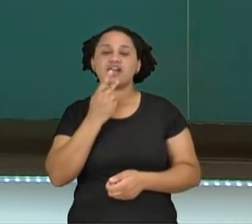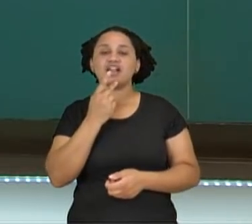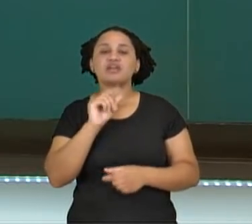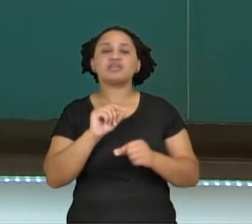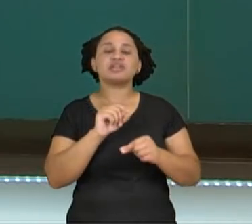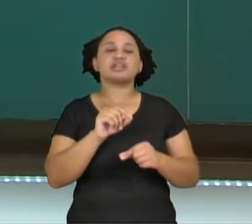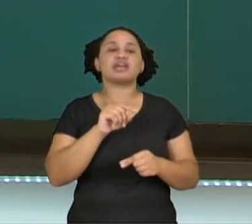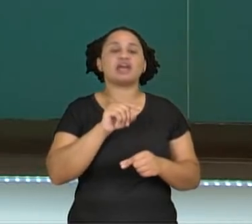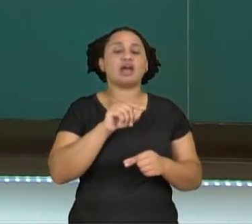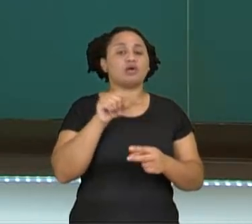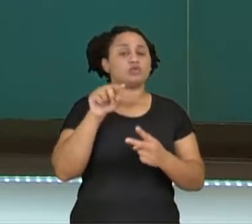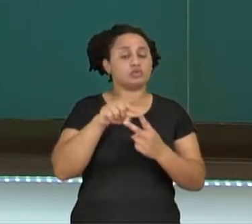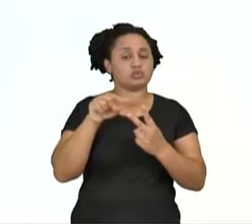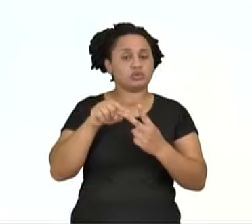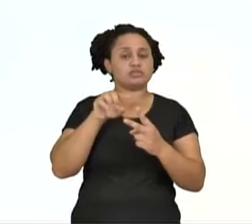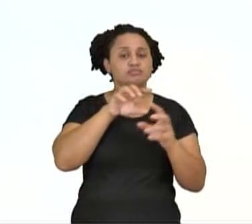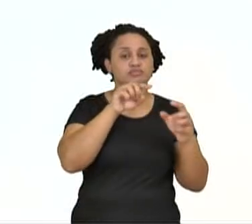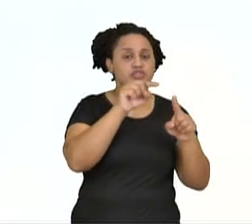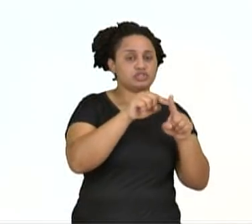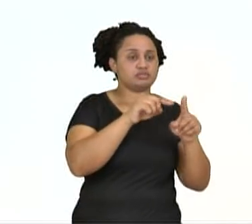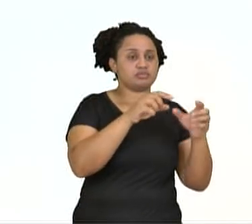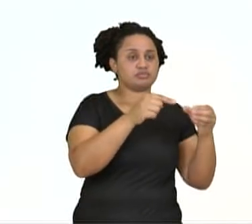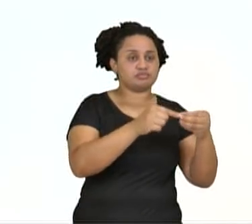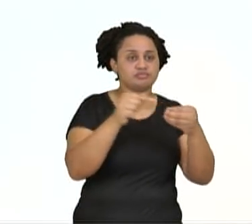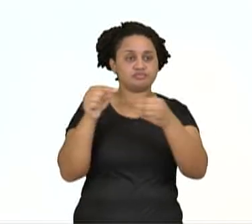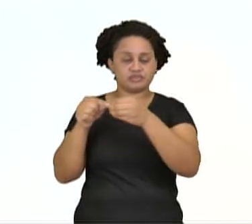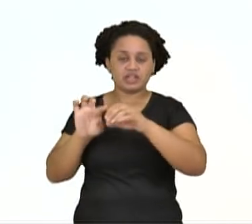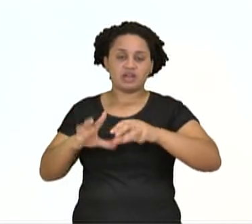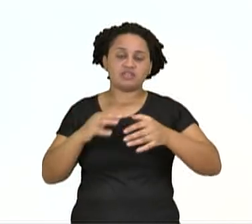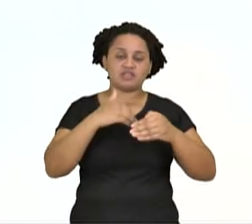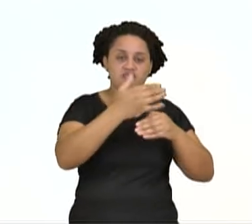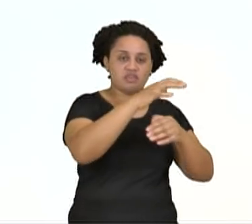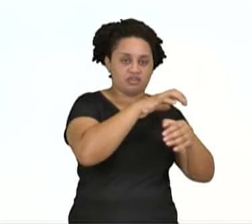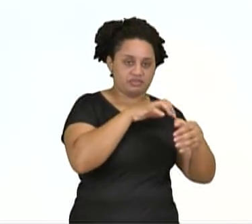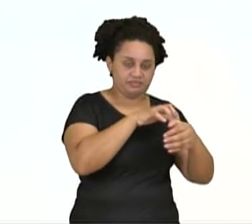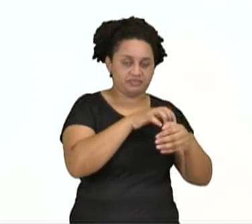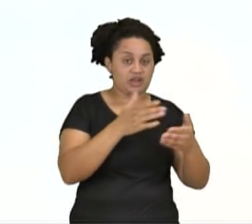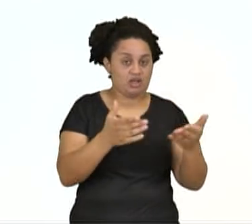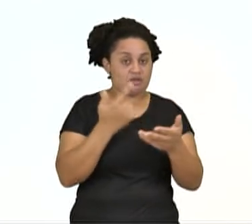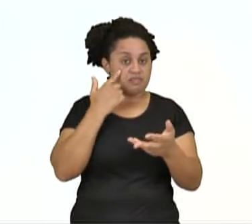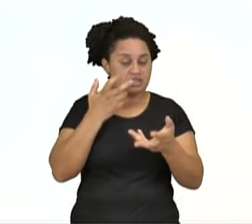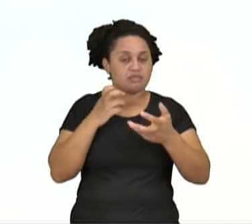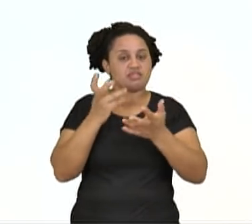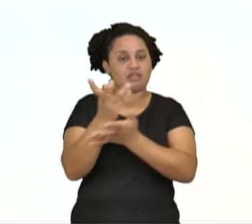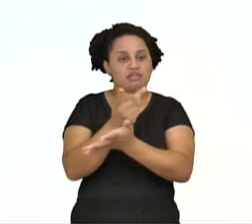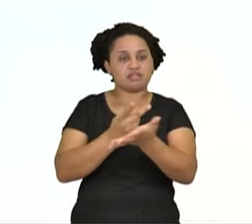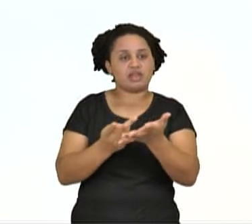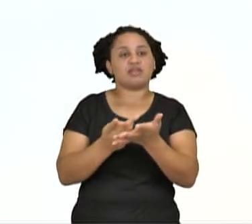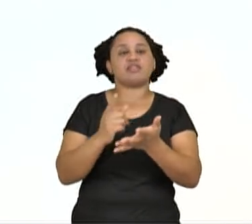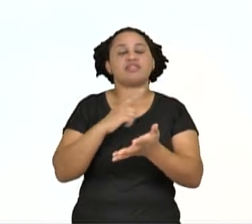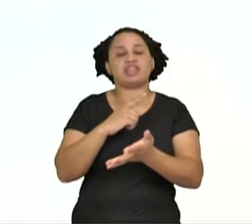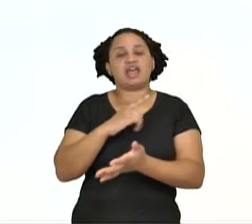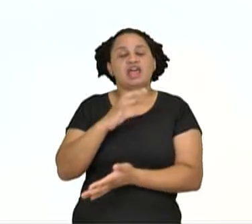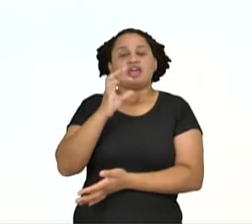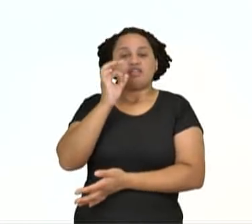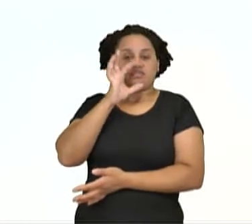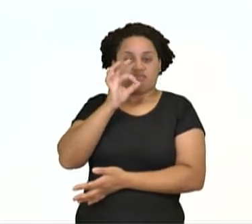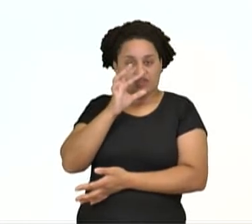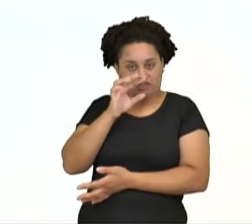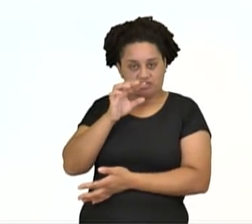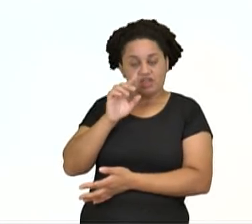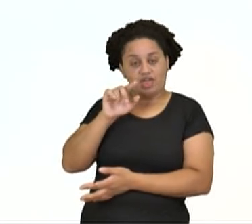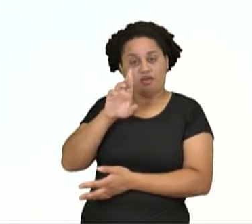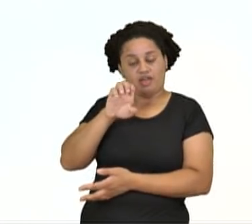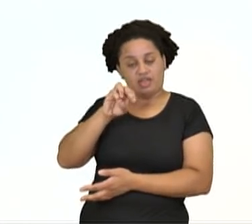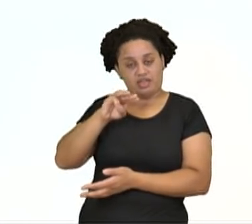e procariotos também. De volta, mesmo desenho de uma forma diferente. Então, você está vendo aqui em verde, novamente, o RNA mensageiro, que